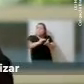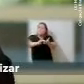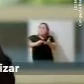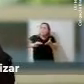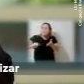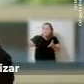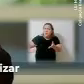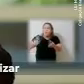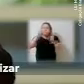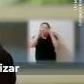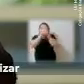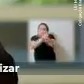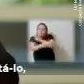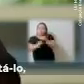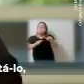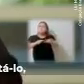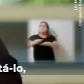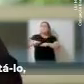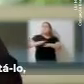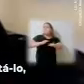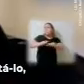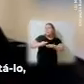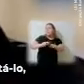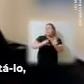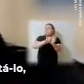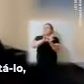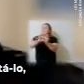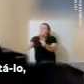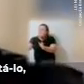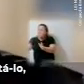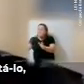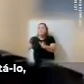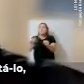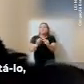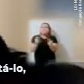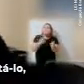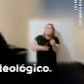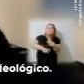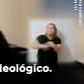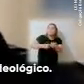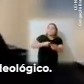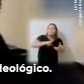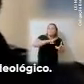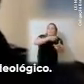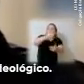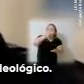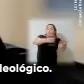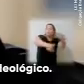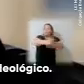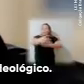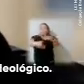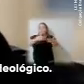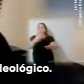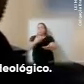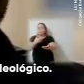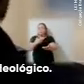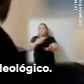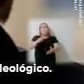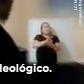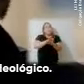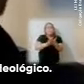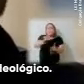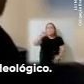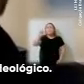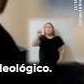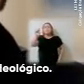nós venhamos a desburocratizar o nosso mercado de trabalho Desregulamentá-lo Fazer o comércio com o mundo todo